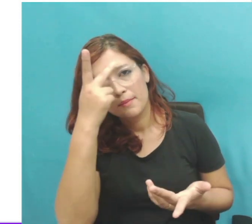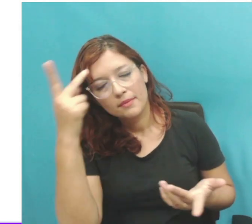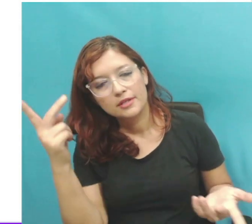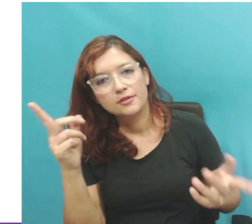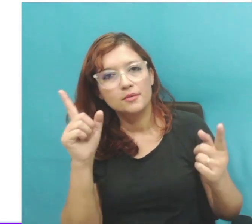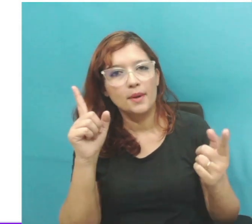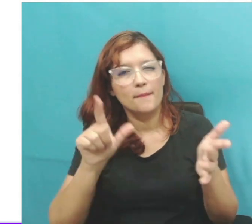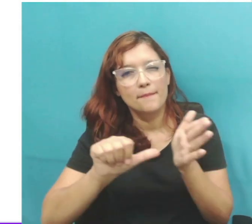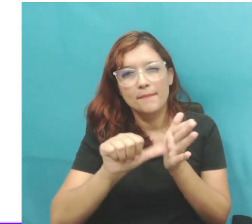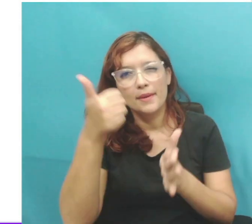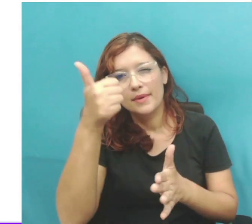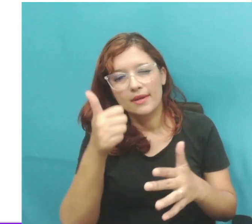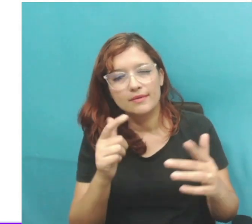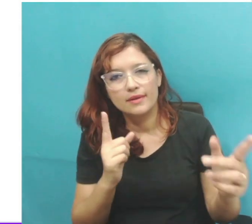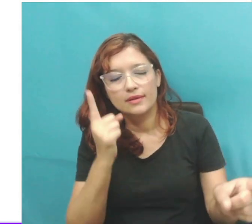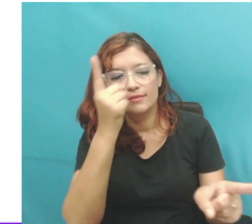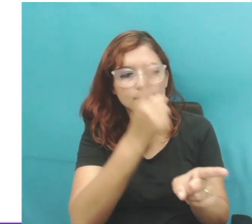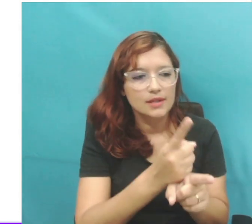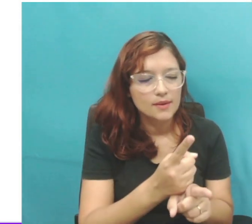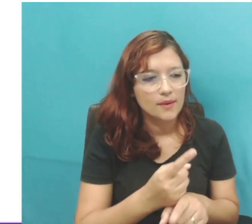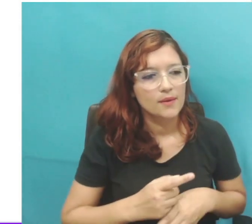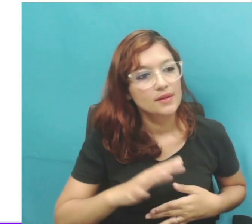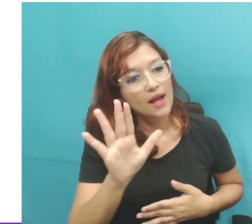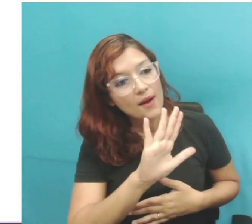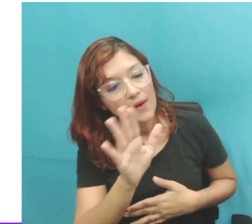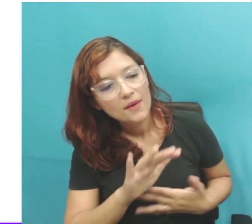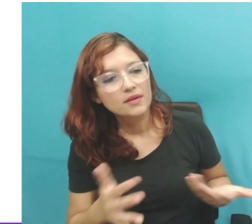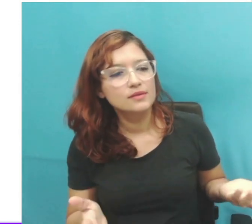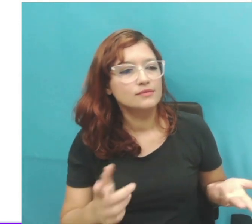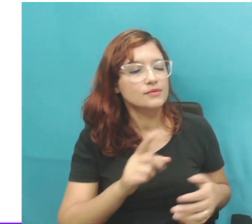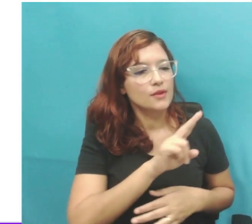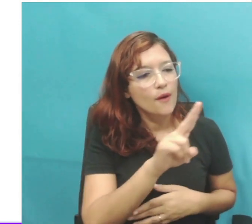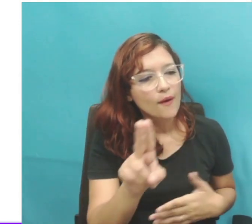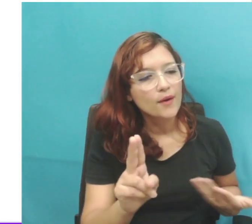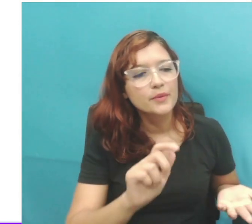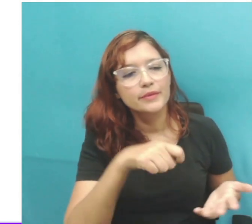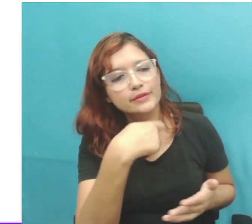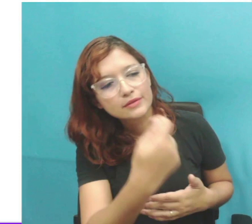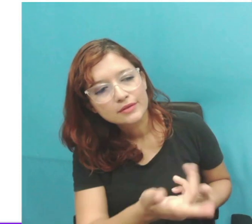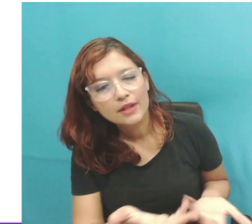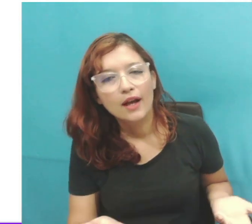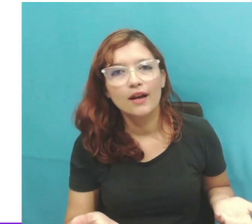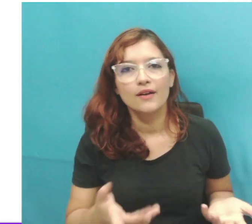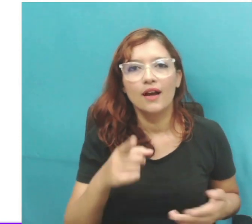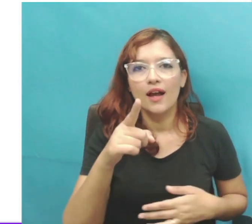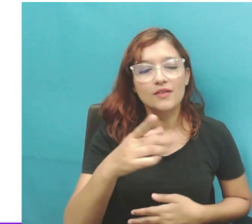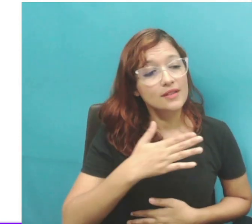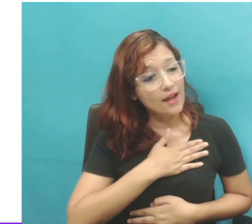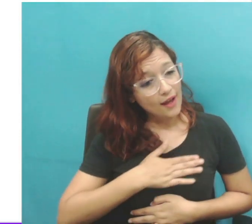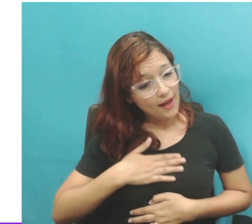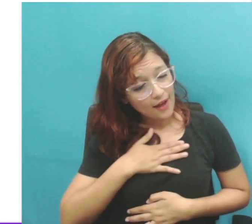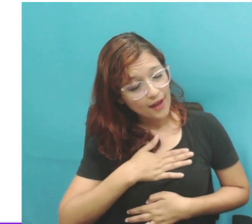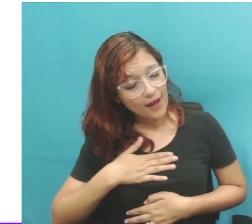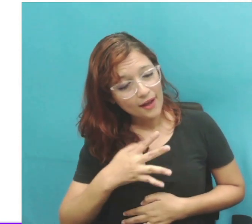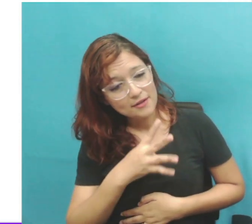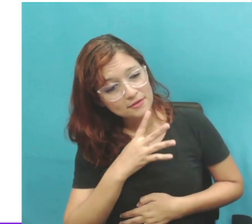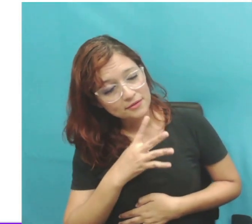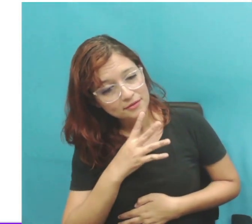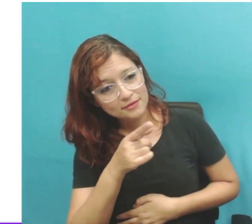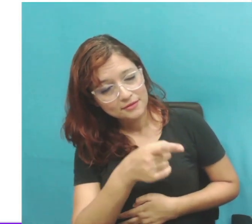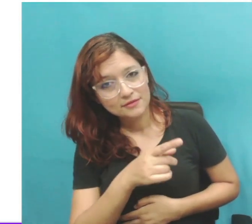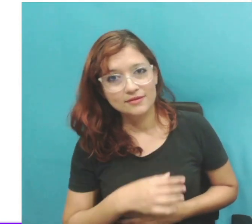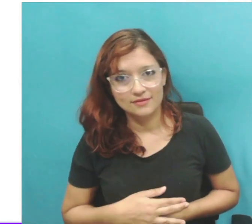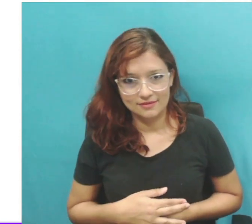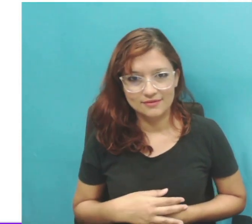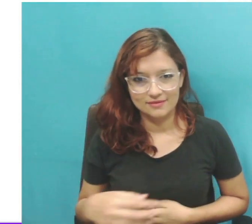Por exemplo, quando você encontra uma pessoa pela primeira vez, você cumprimenta, oi, seu nome, seu sinal.